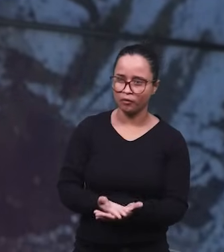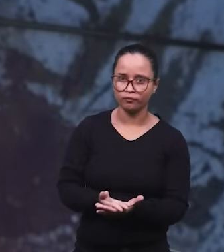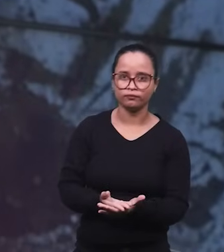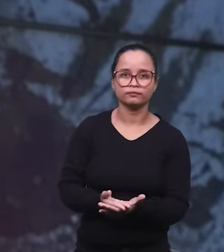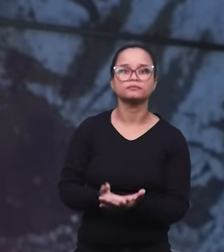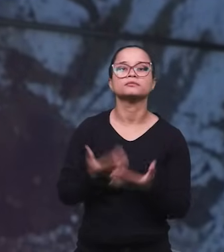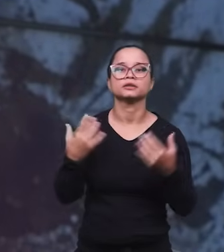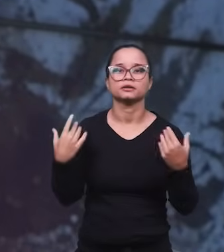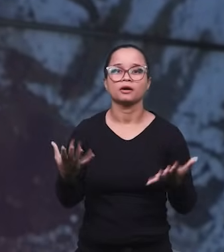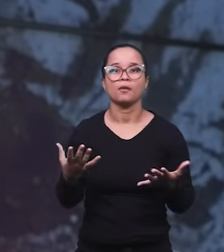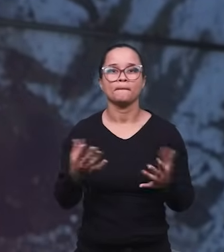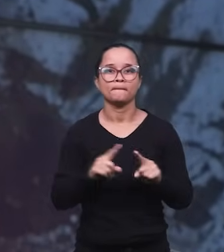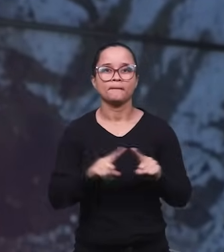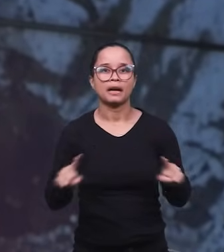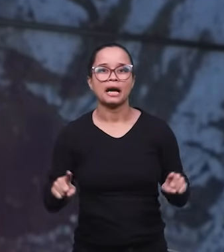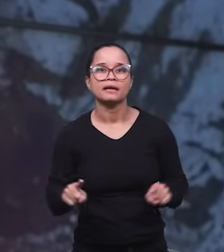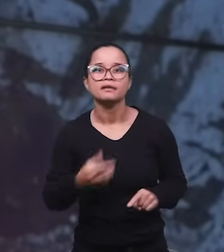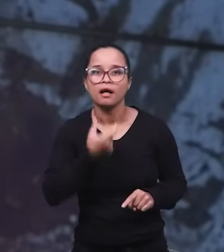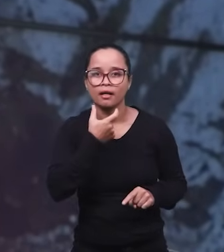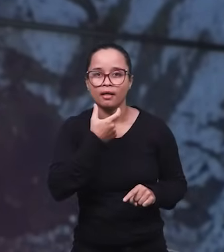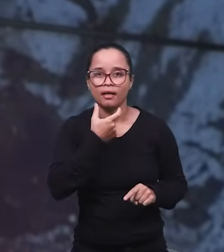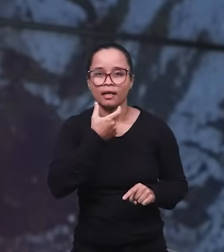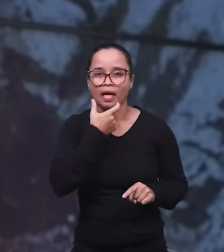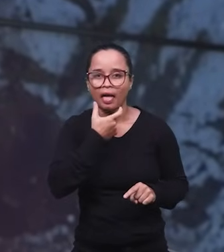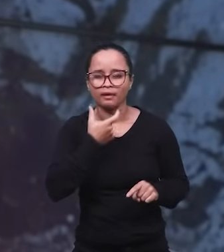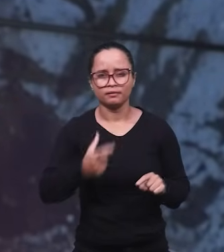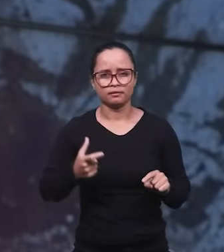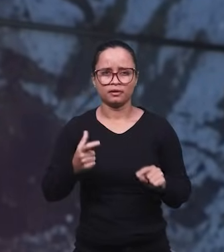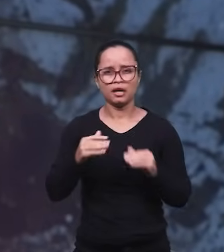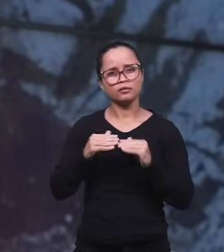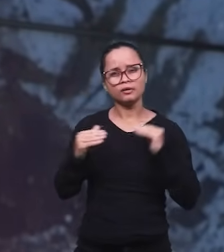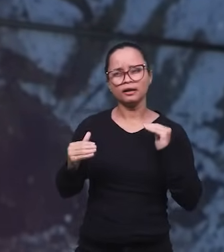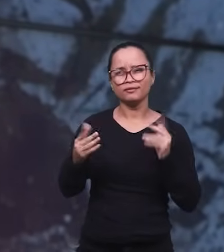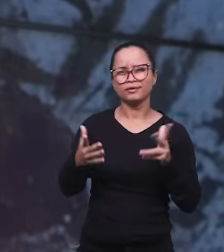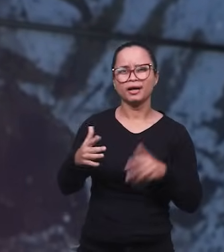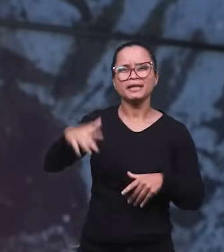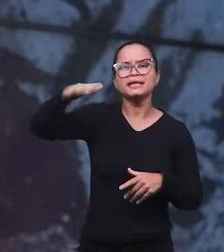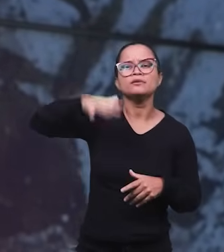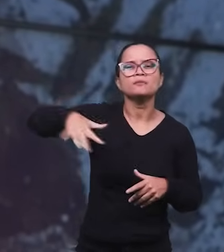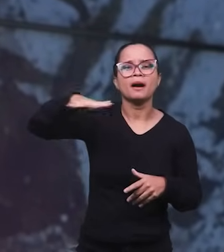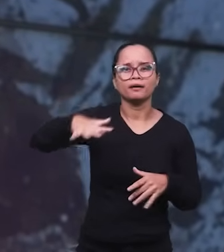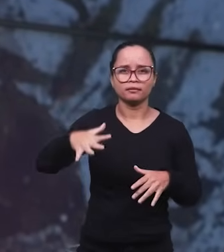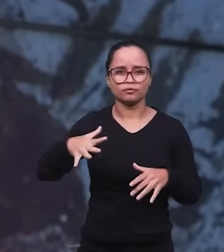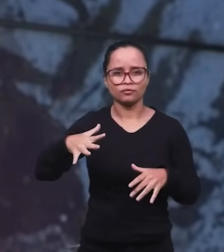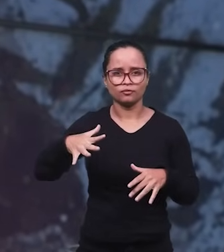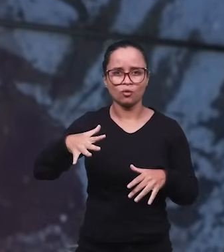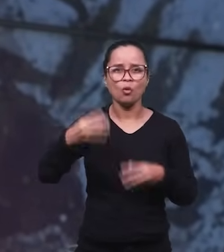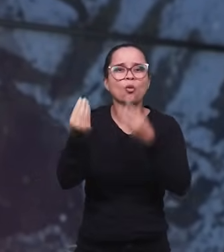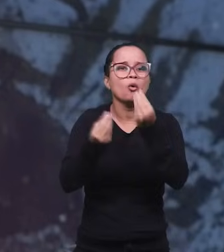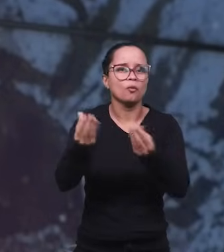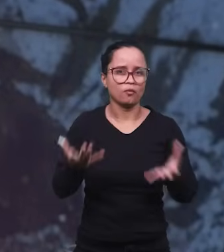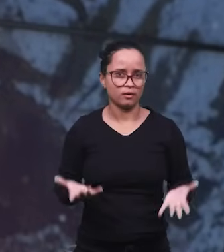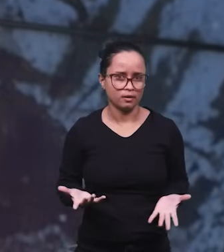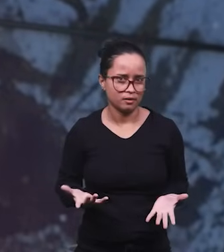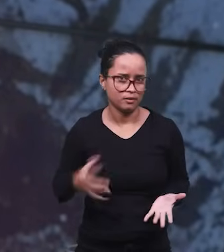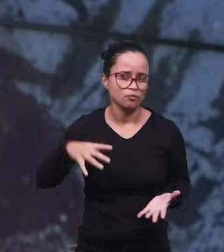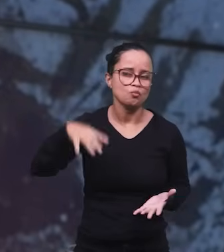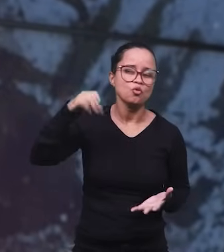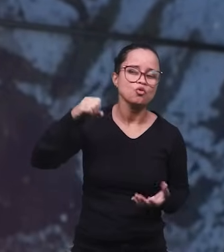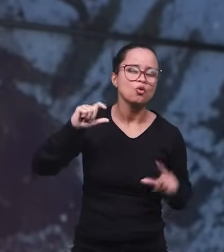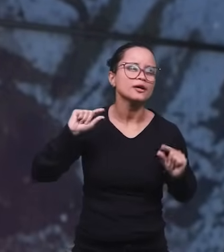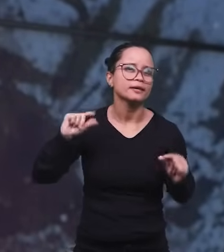ele não... E no espaço? O que puxa? Então, quando você começa a